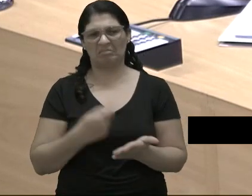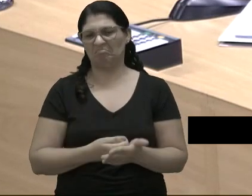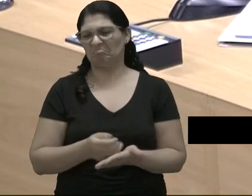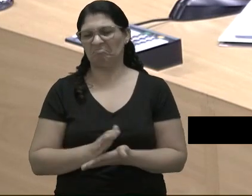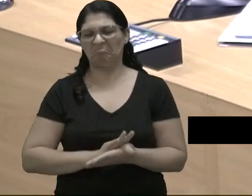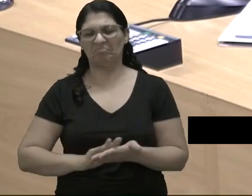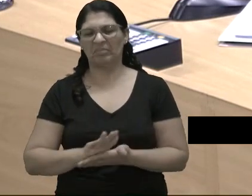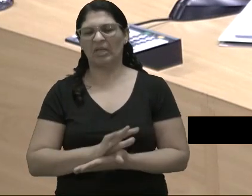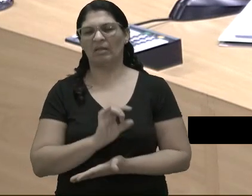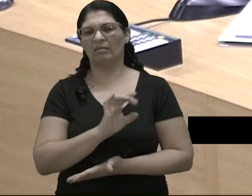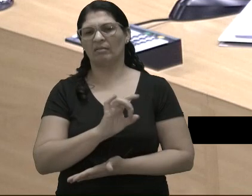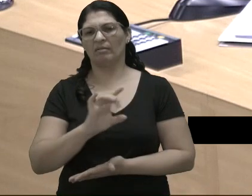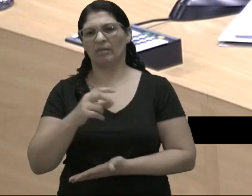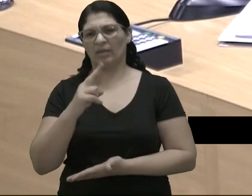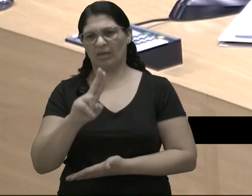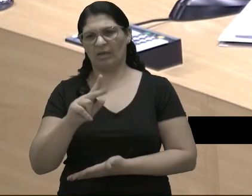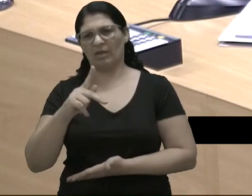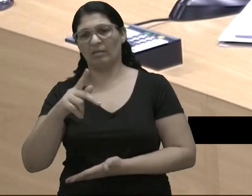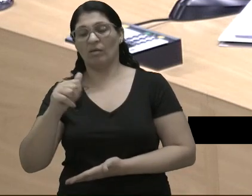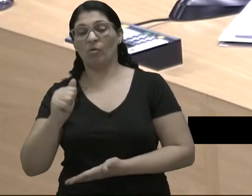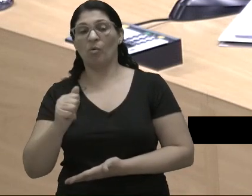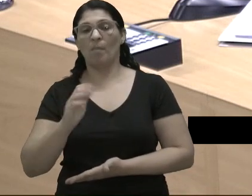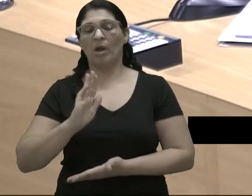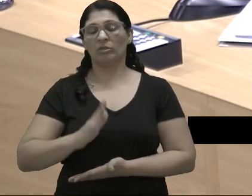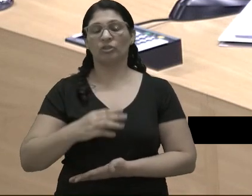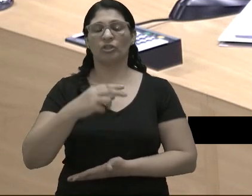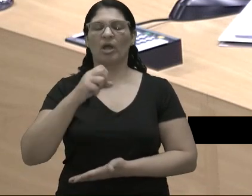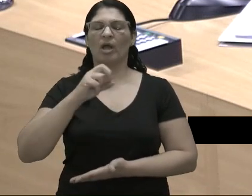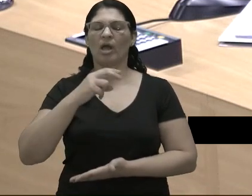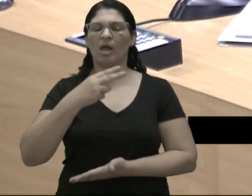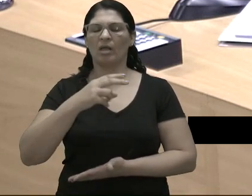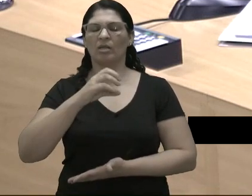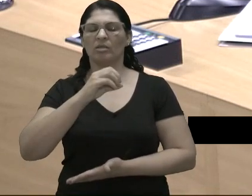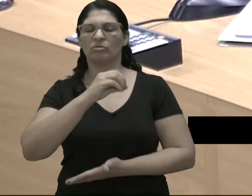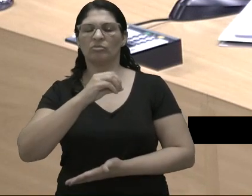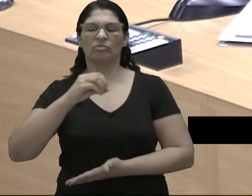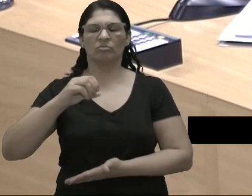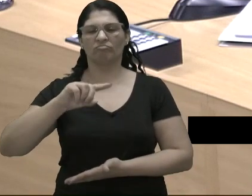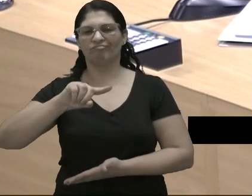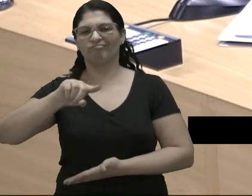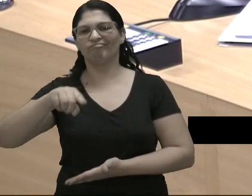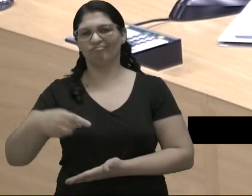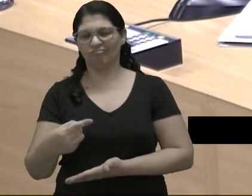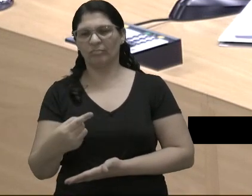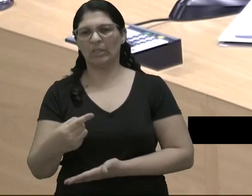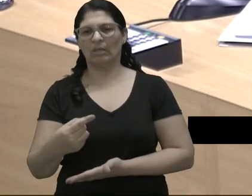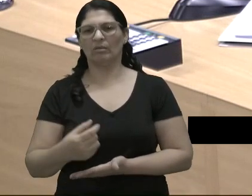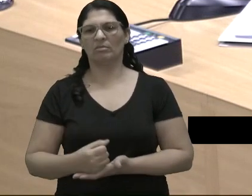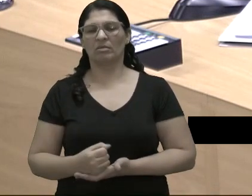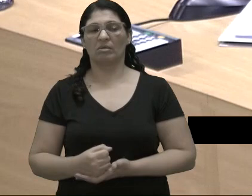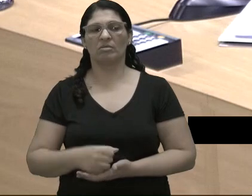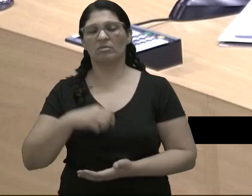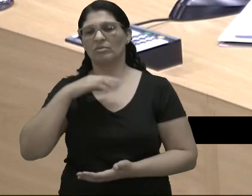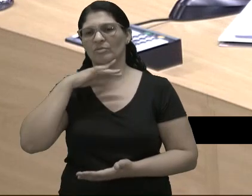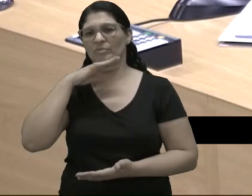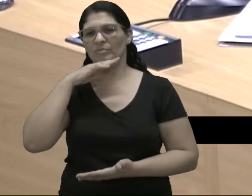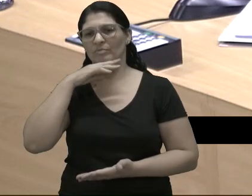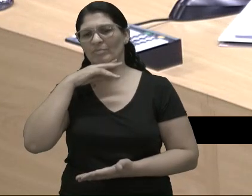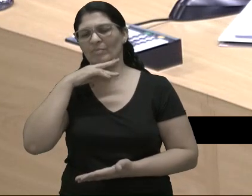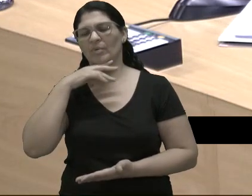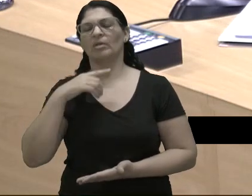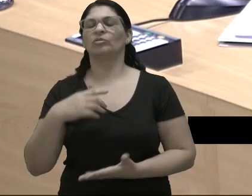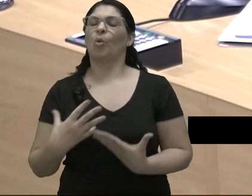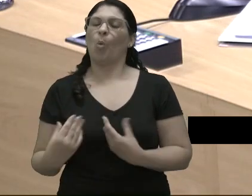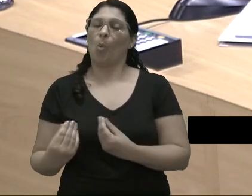né? Somando um montante aí de 200 mil reais. Então, isso teve um impacto financeiro, né? Muito grande aí